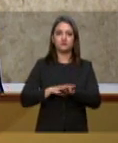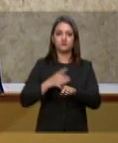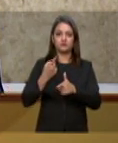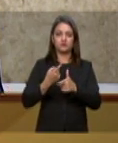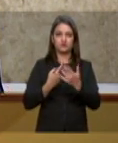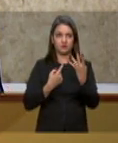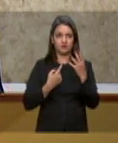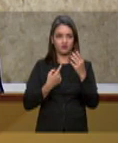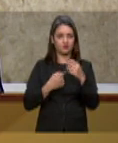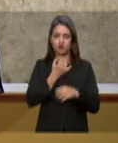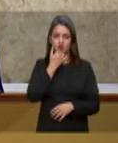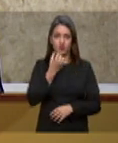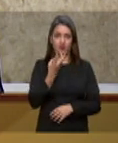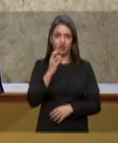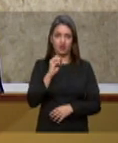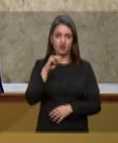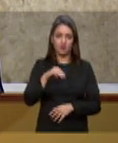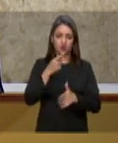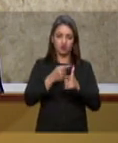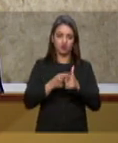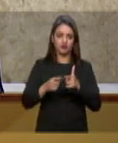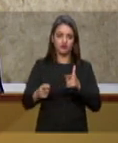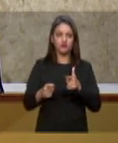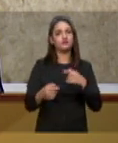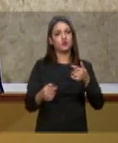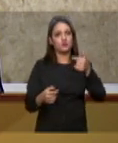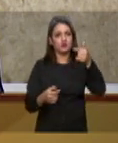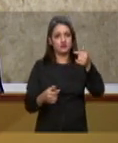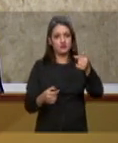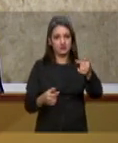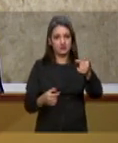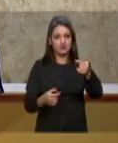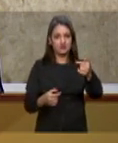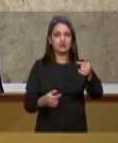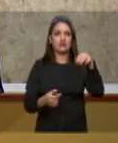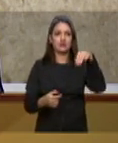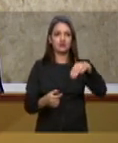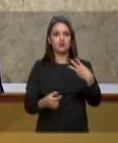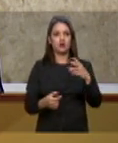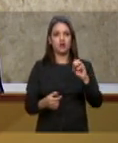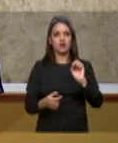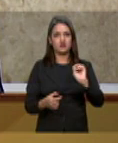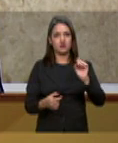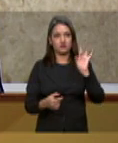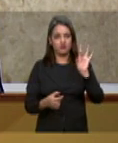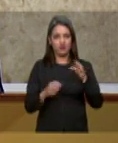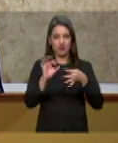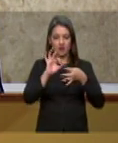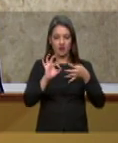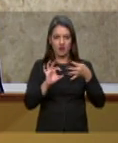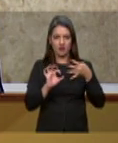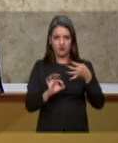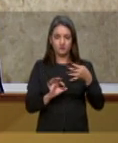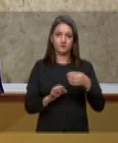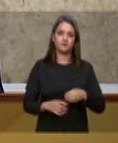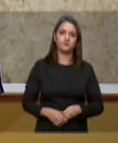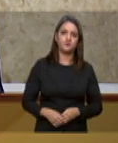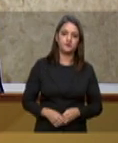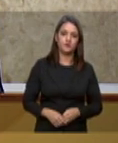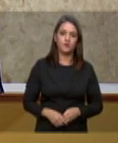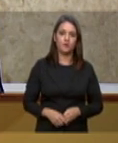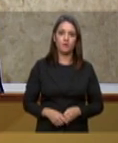grisalhos, lisos e volumosos. Usa toga preta por cima do terno azul marinho, camisa branca, gravata amarela. Então,